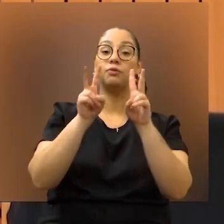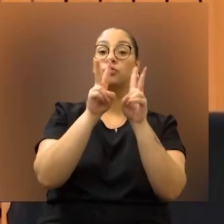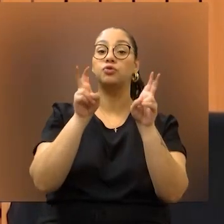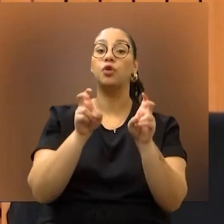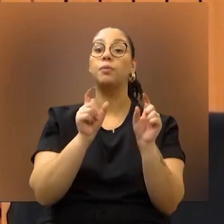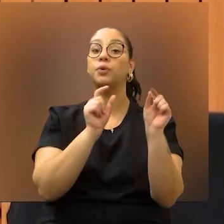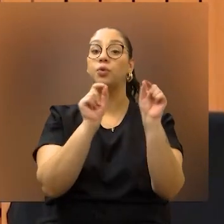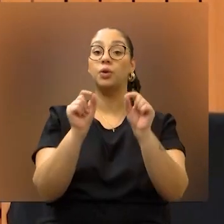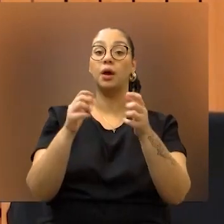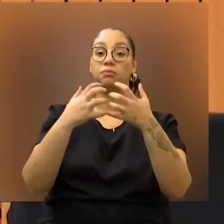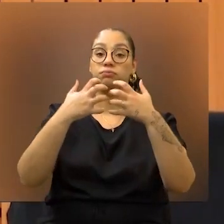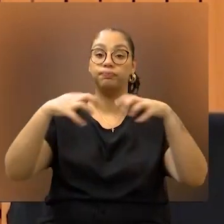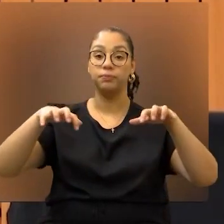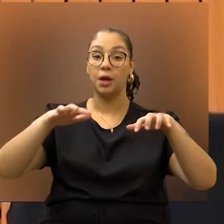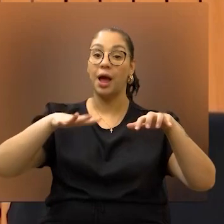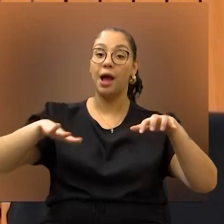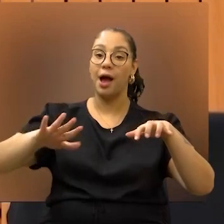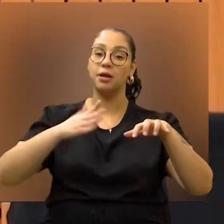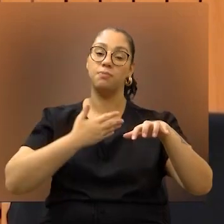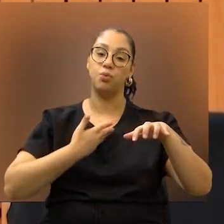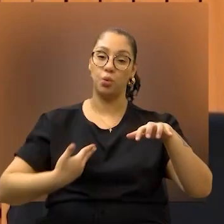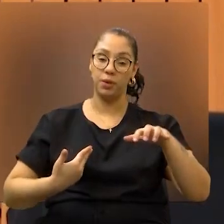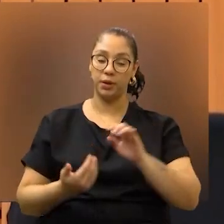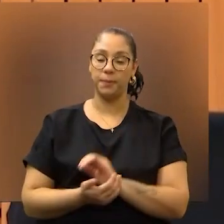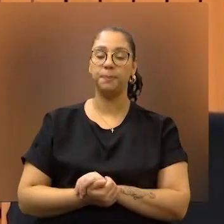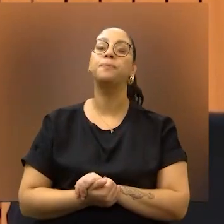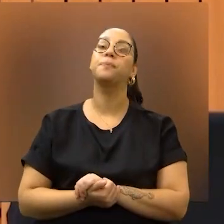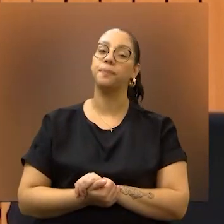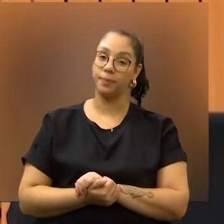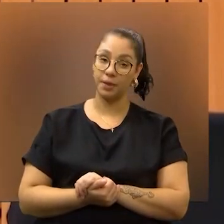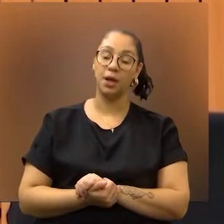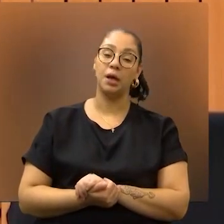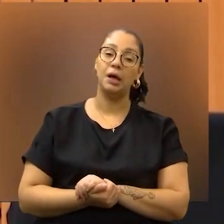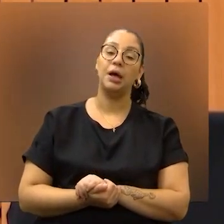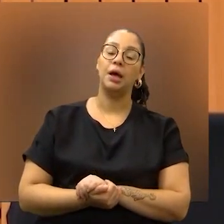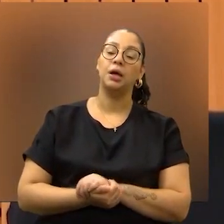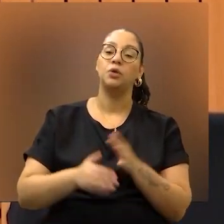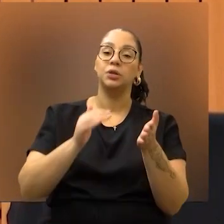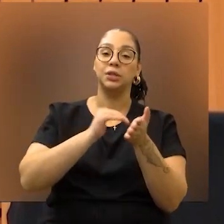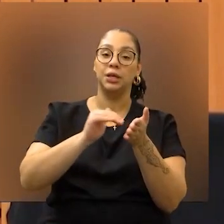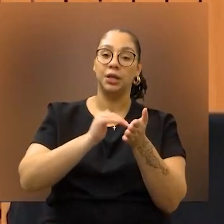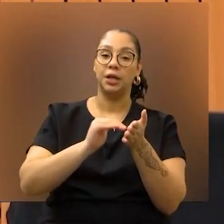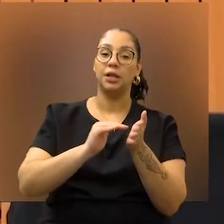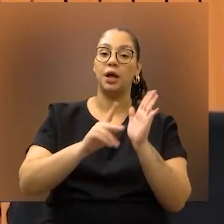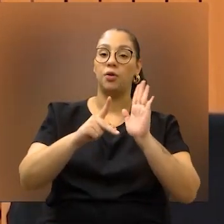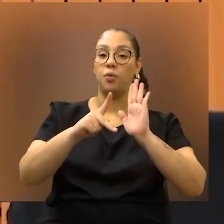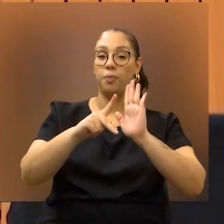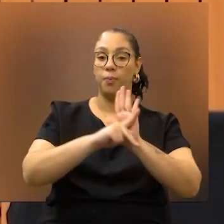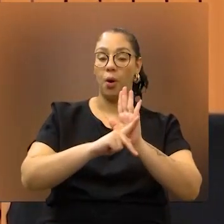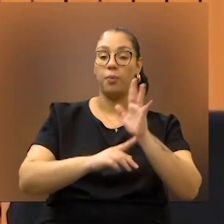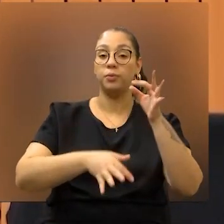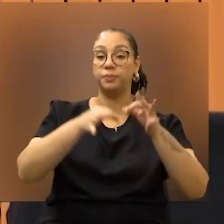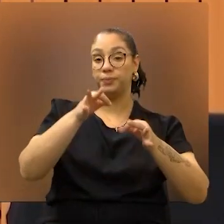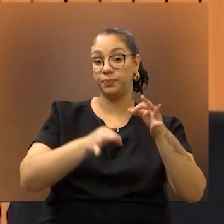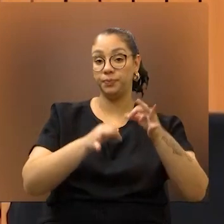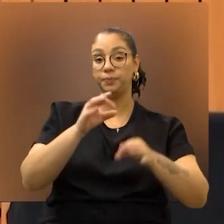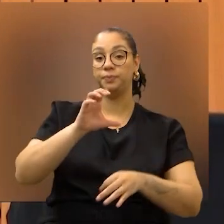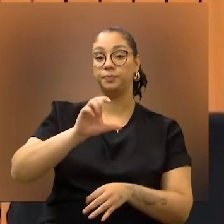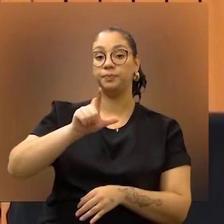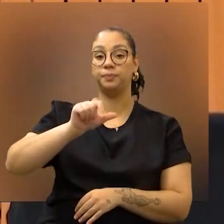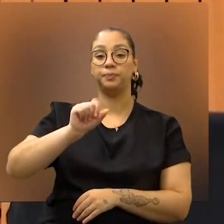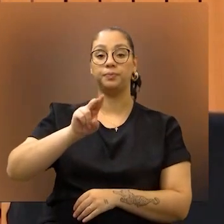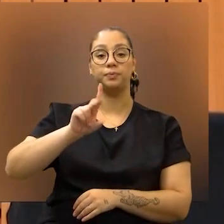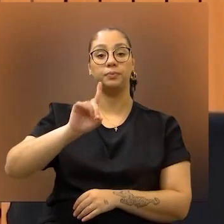Executivo referente à desafetação de áreas públicas. De acordo com o secretário adjunto da Secretaria Municipal de